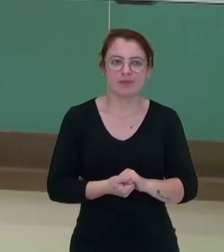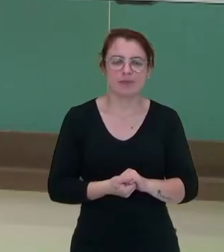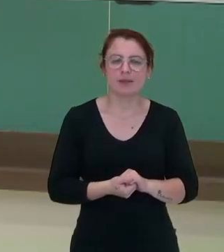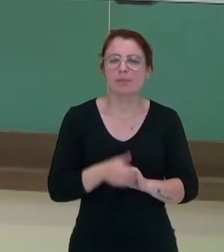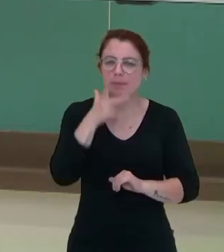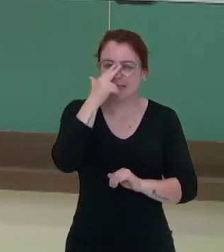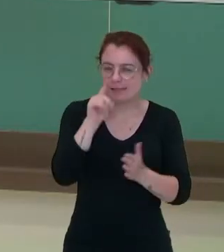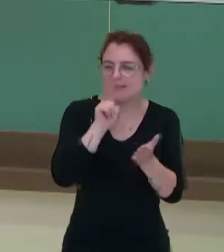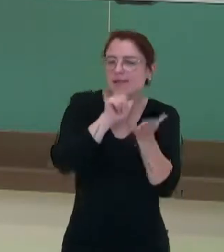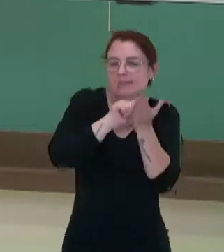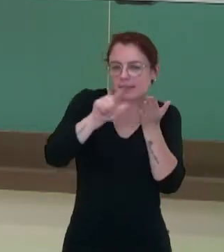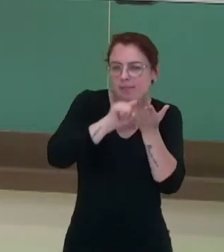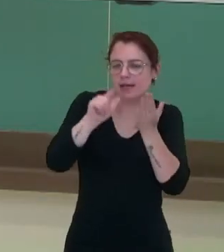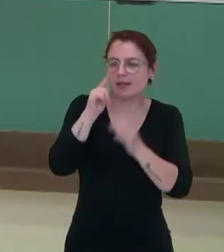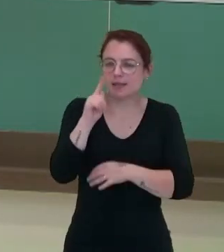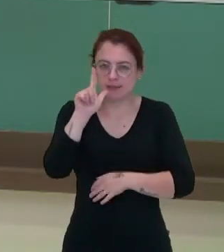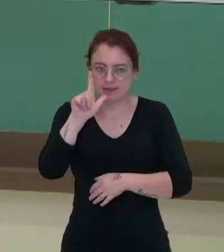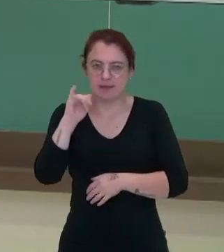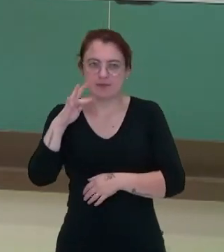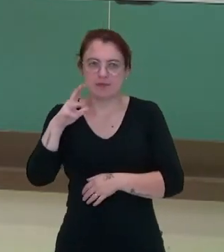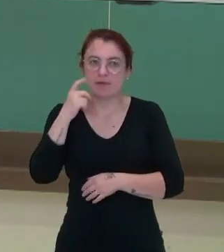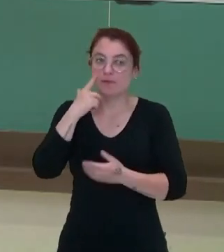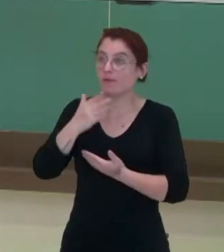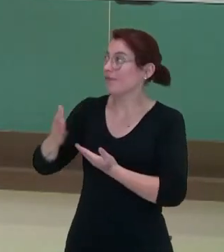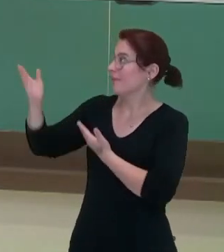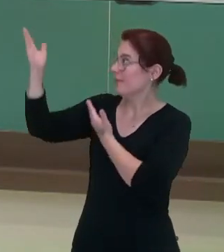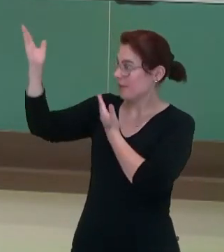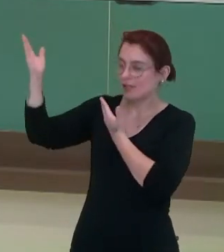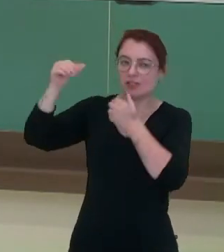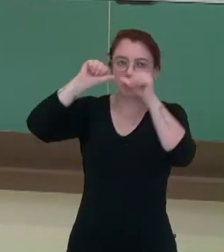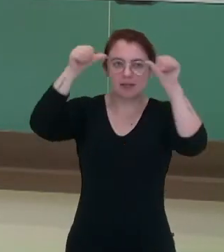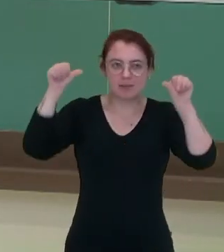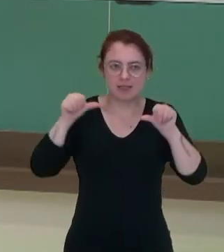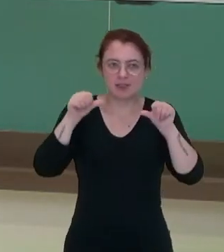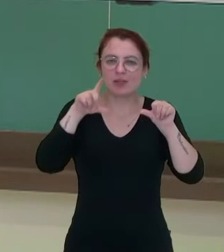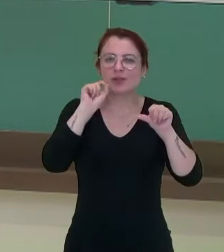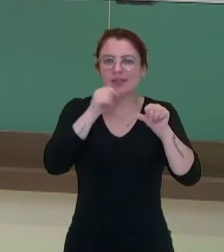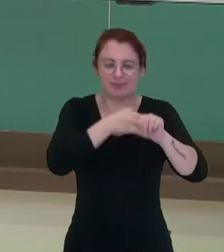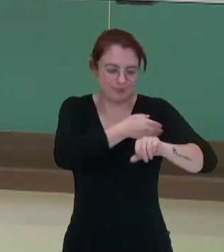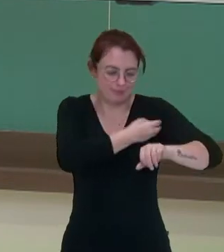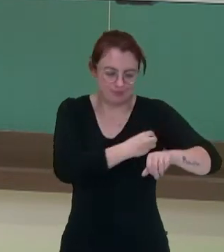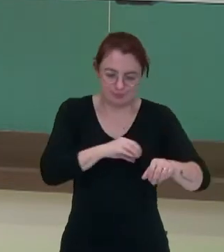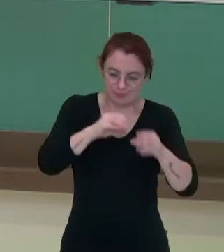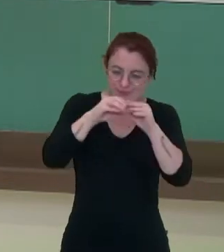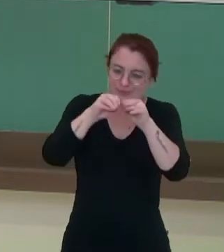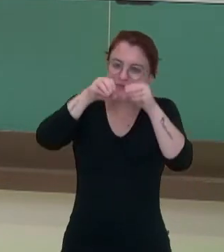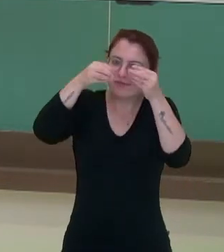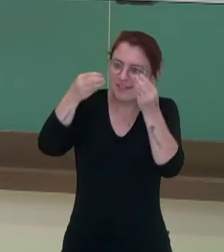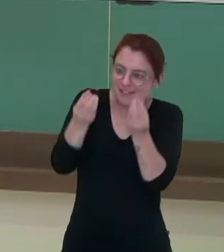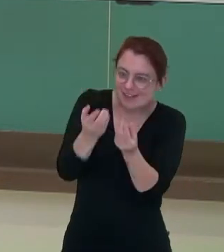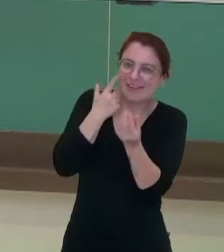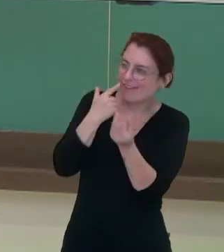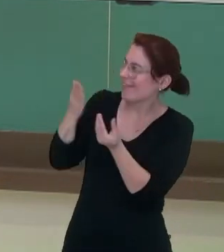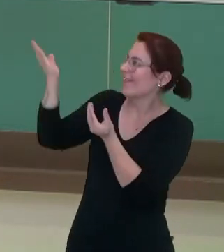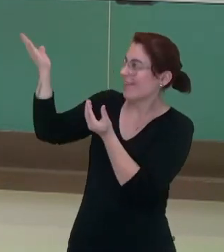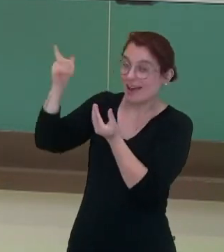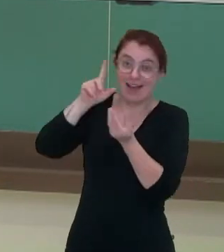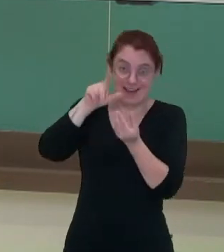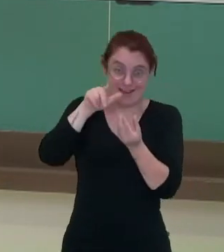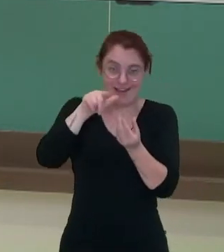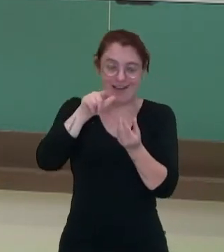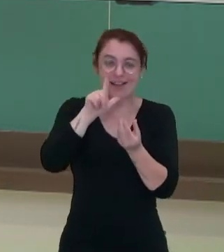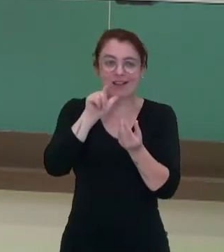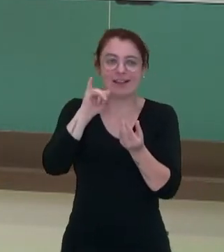a gente tem um recorte, uma imagem, então ela está aberta, né? A gente está destacando o interior